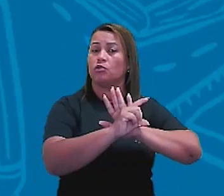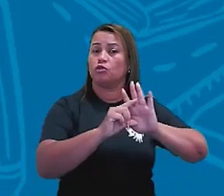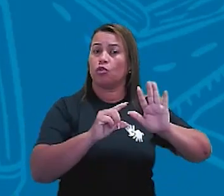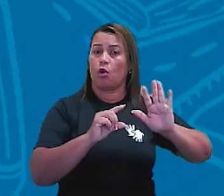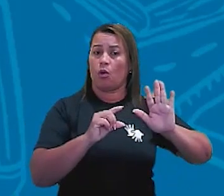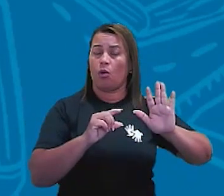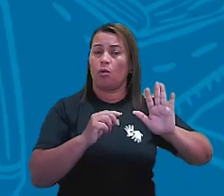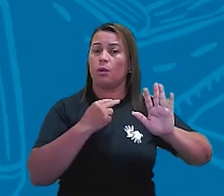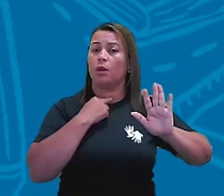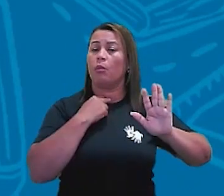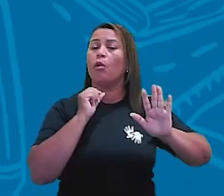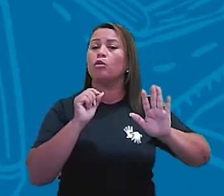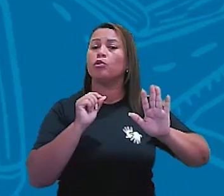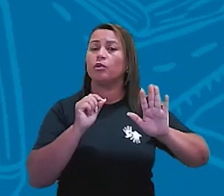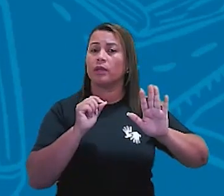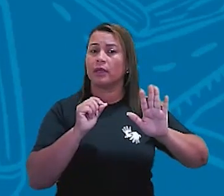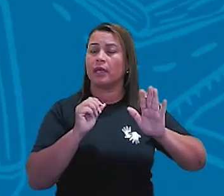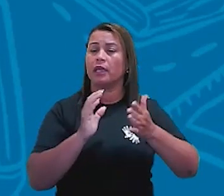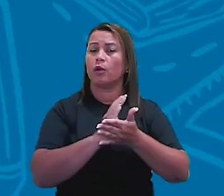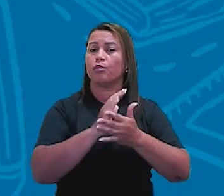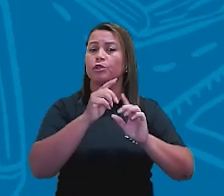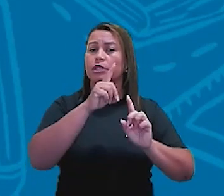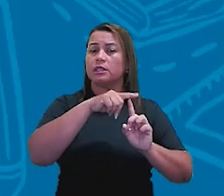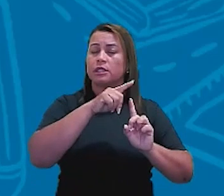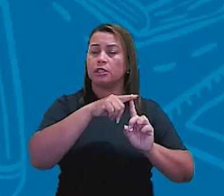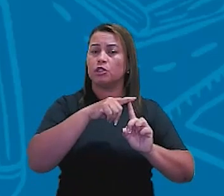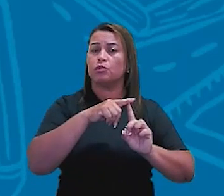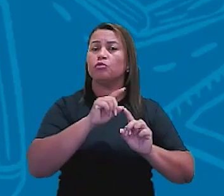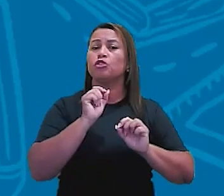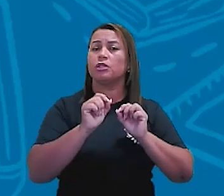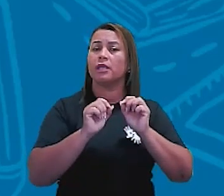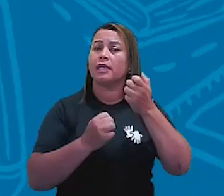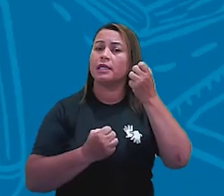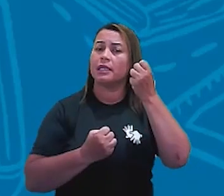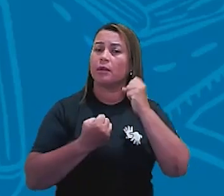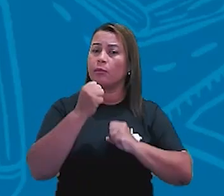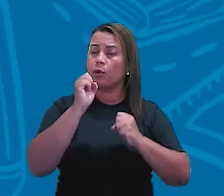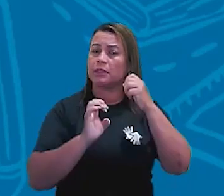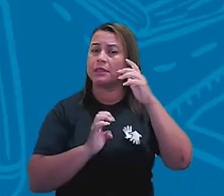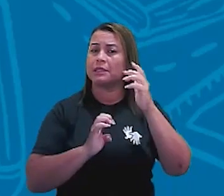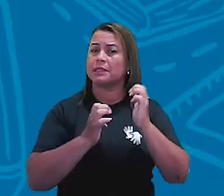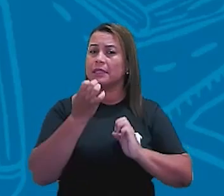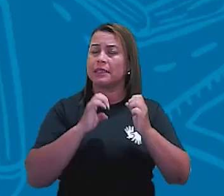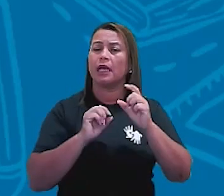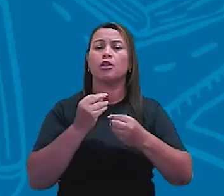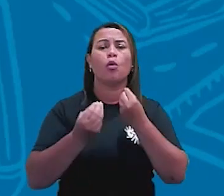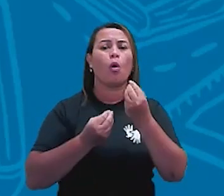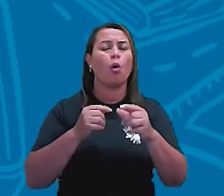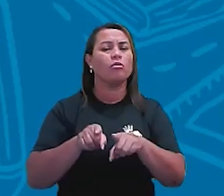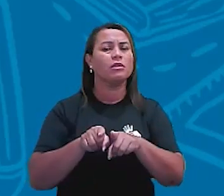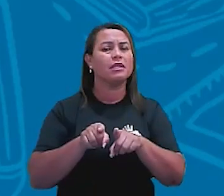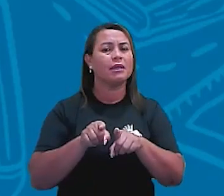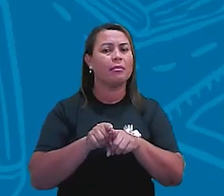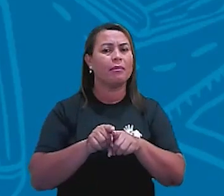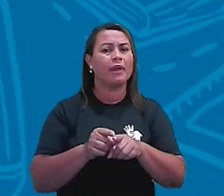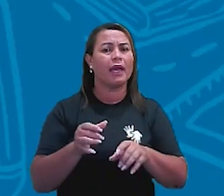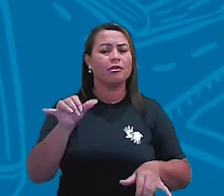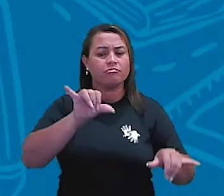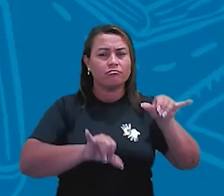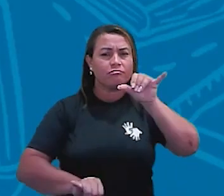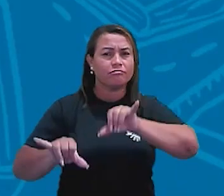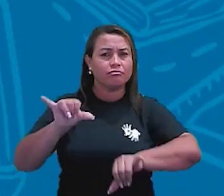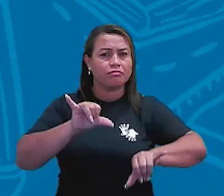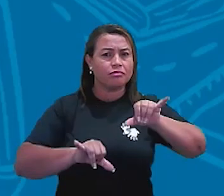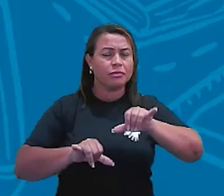deve ressaltar em certos tipos de alimentos processados a presença e componentes que sejam adicionados como ingredientes em todos